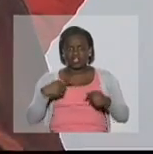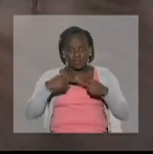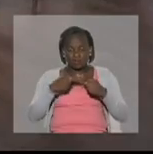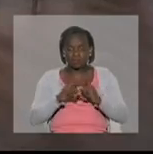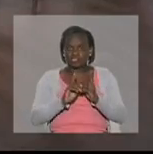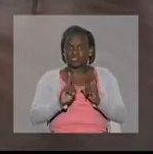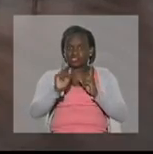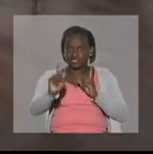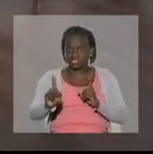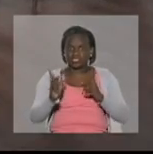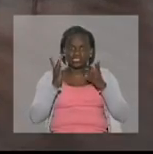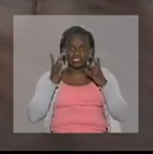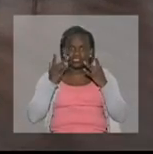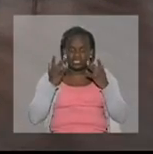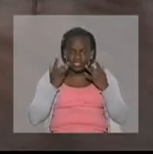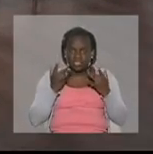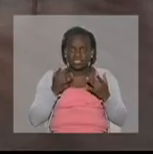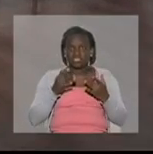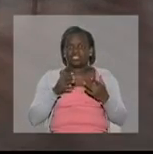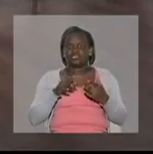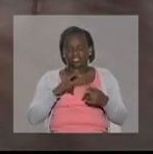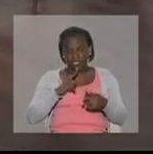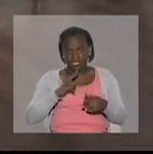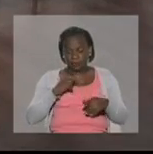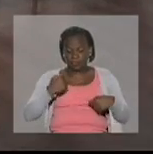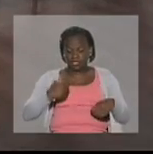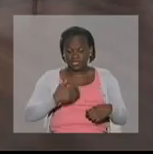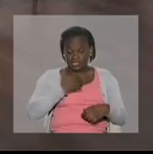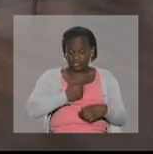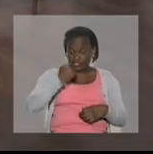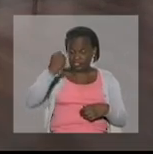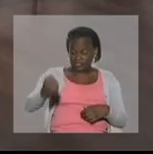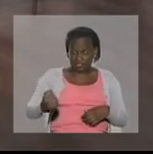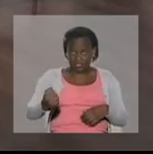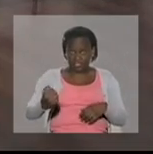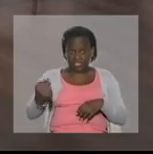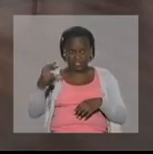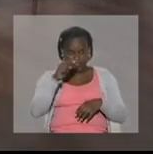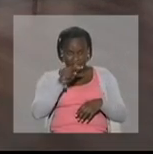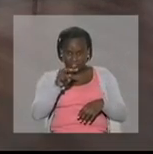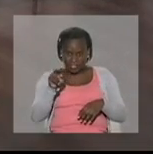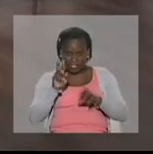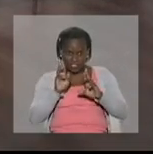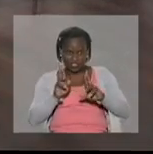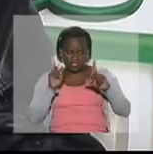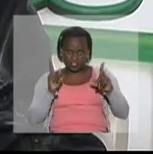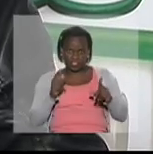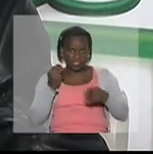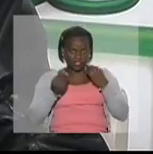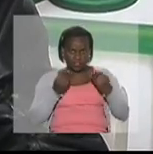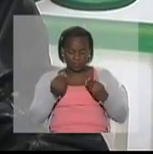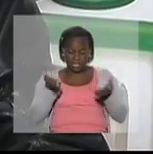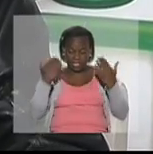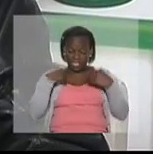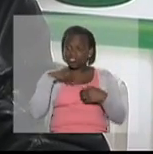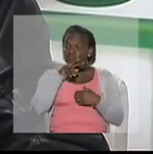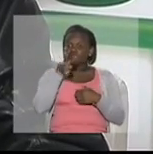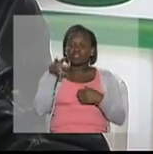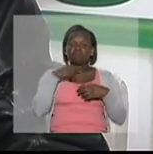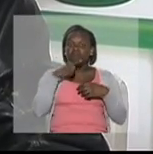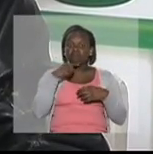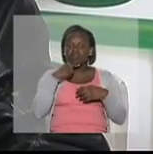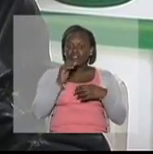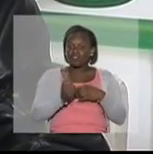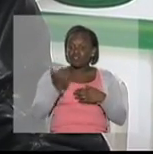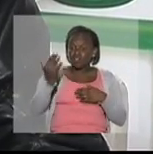chamado distanciamento, né? É o No teatro, no distanciamento, Brecht, é. né? Brecht faz Você isso. tem que sair para ver a situação de uma outra perspectiva, que de dentro você não